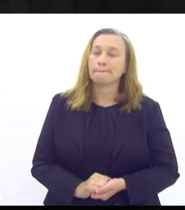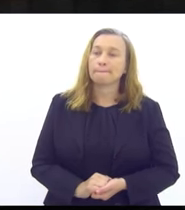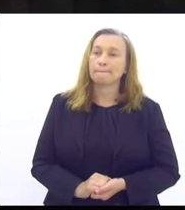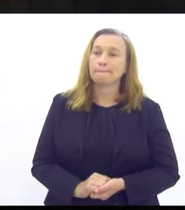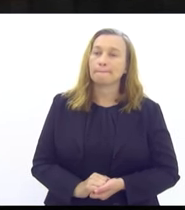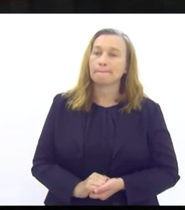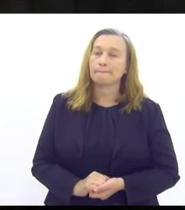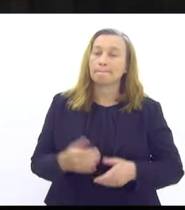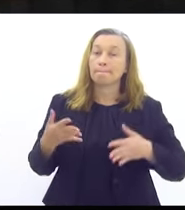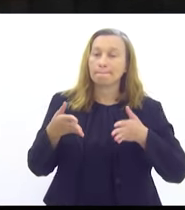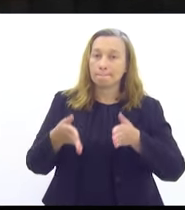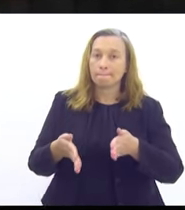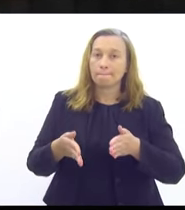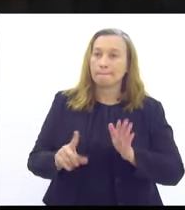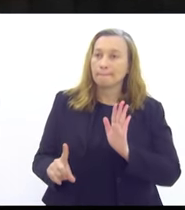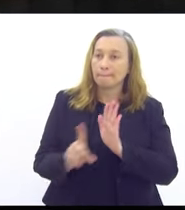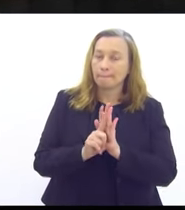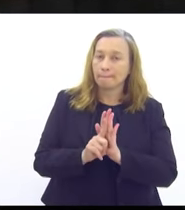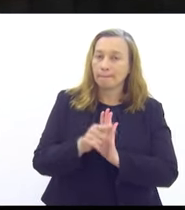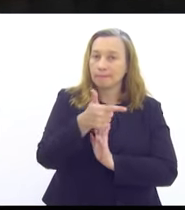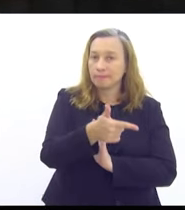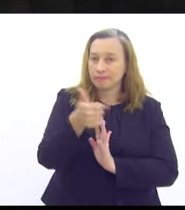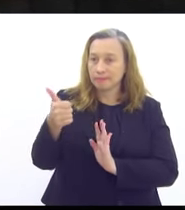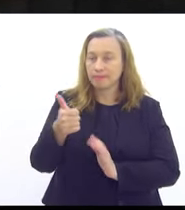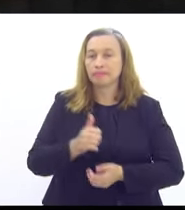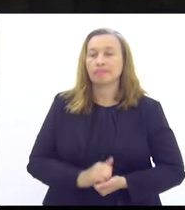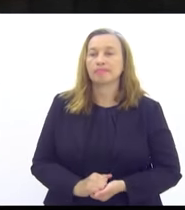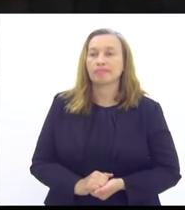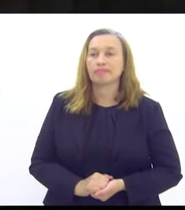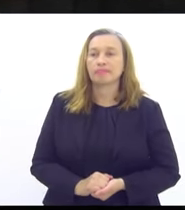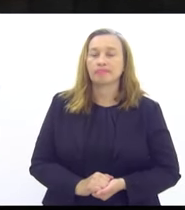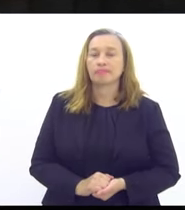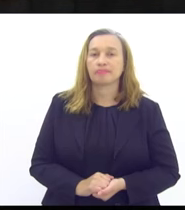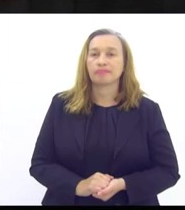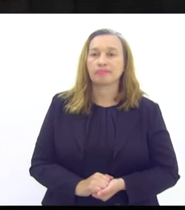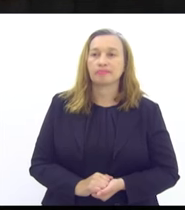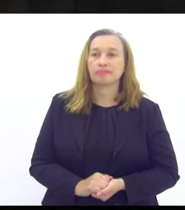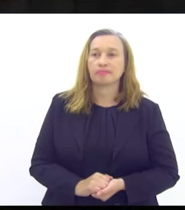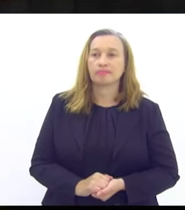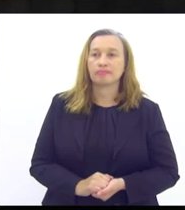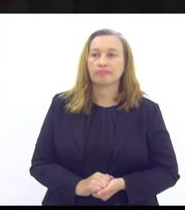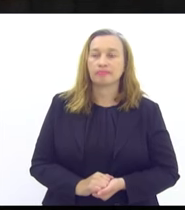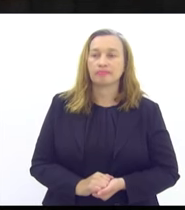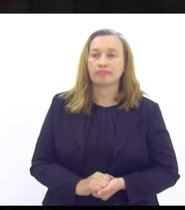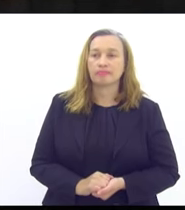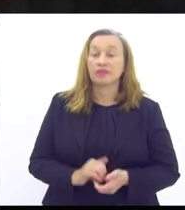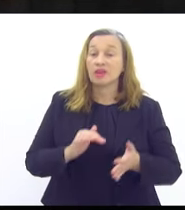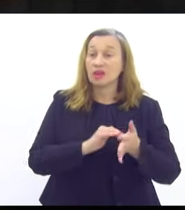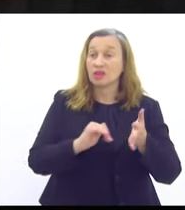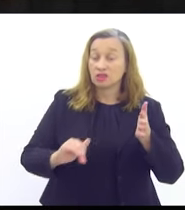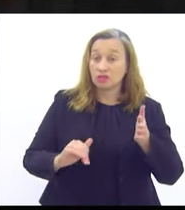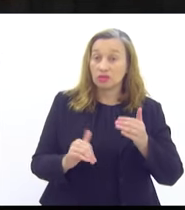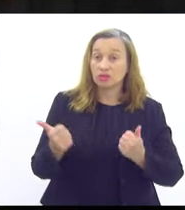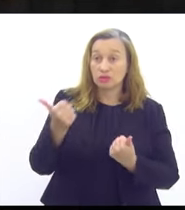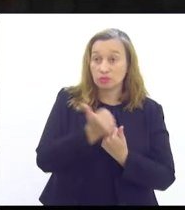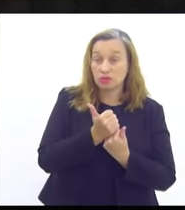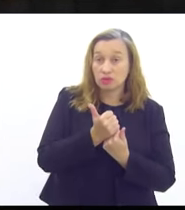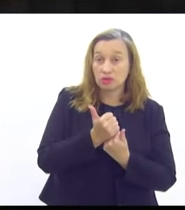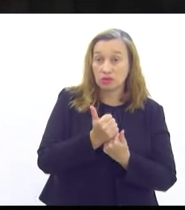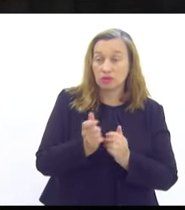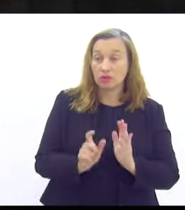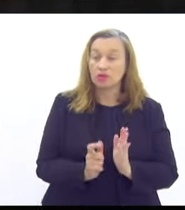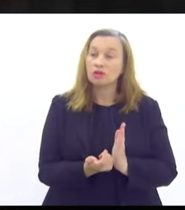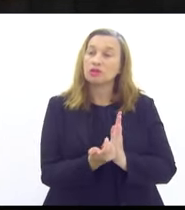centrar nisso. A lei é de 21. A lei é de 21. Retirou da substituição tributária